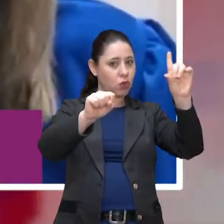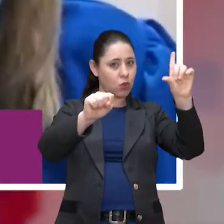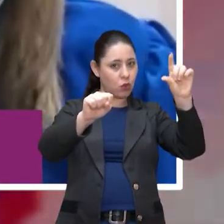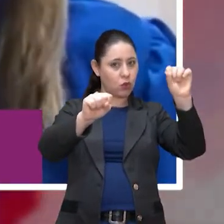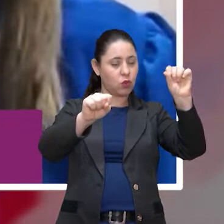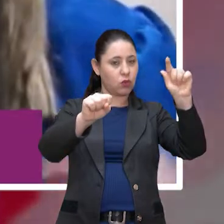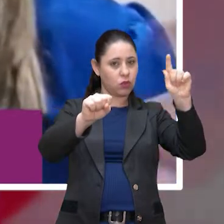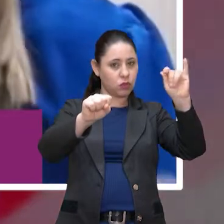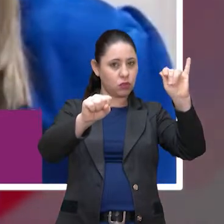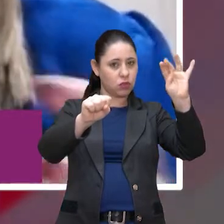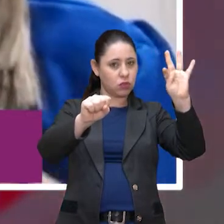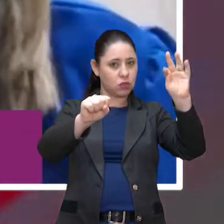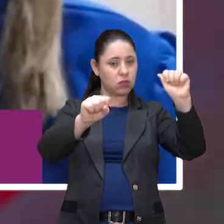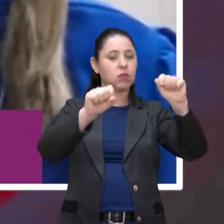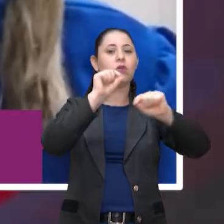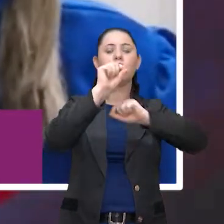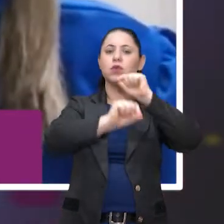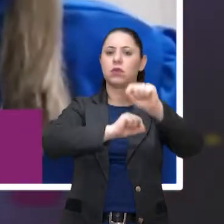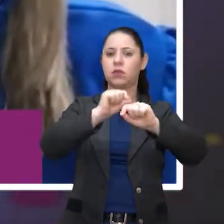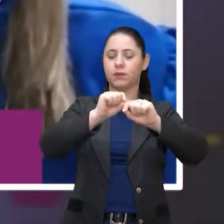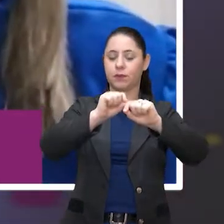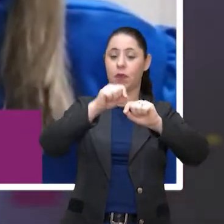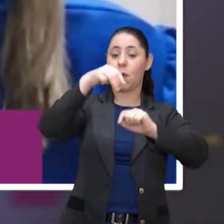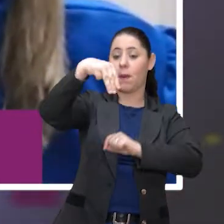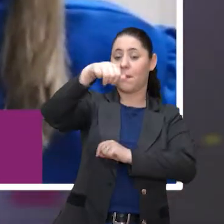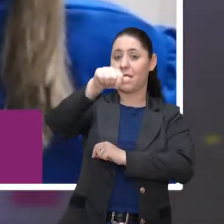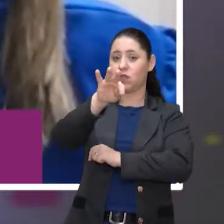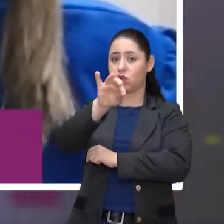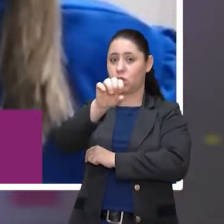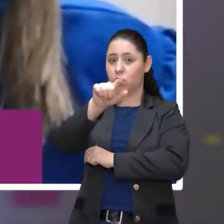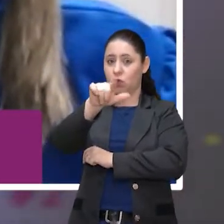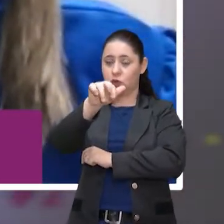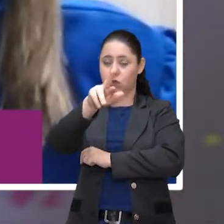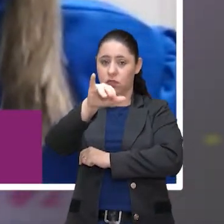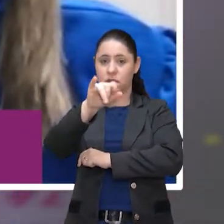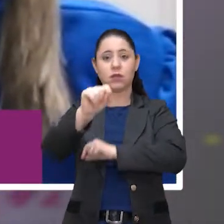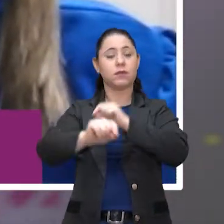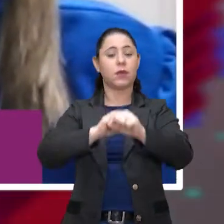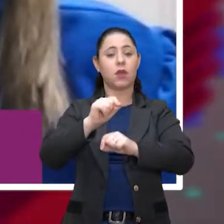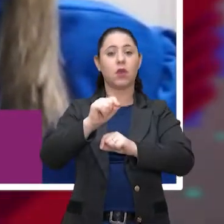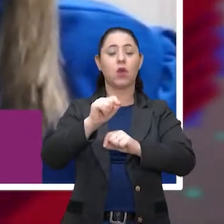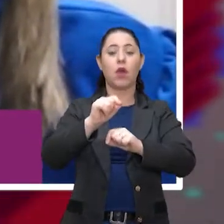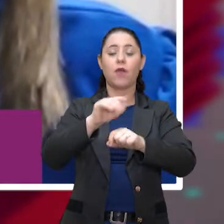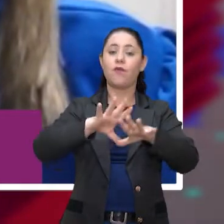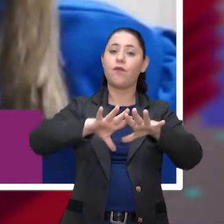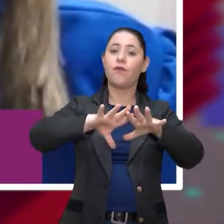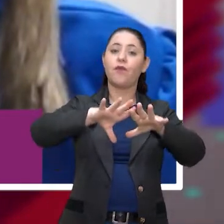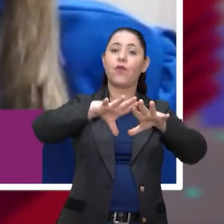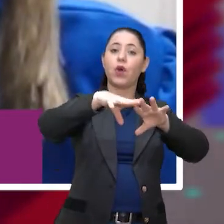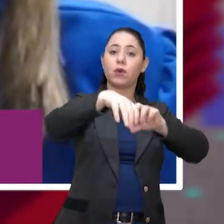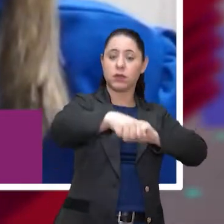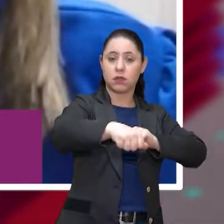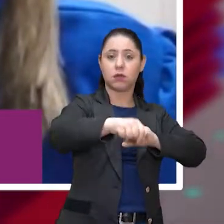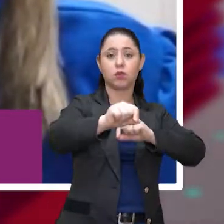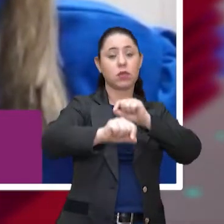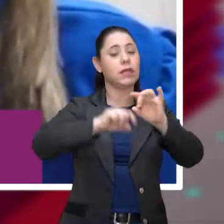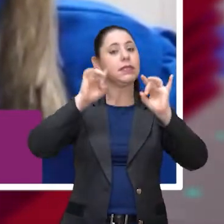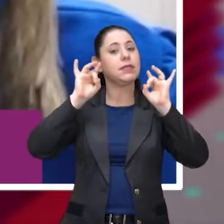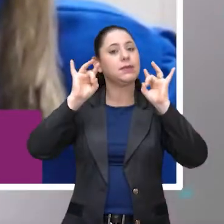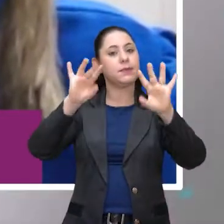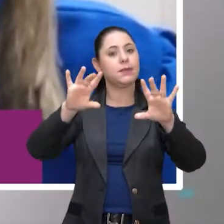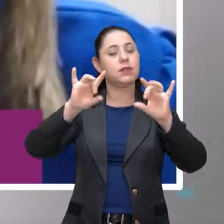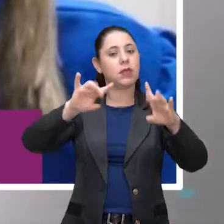cenário, nesse diagnóstico? O mastologista, o médico mastologista, né, a formação é